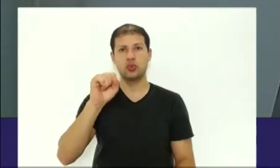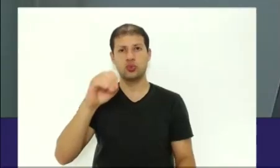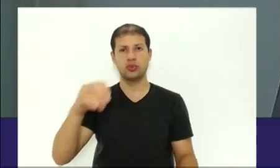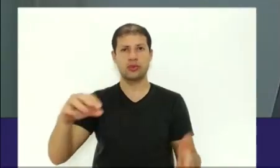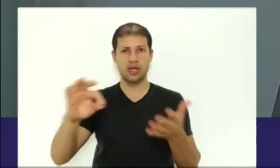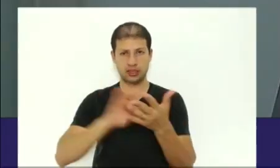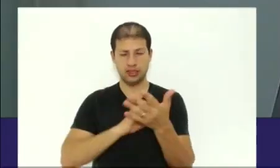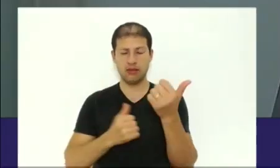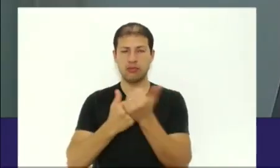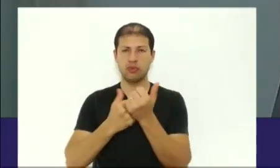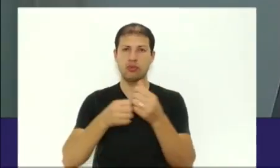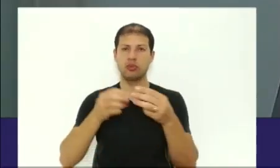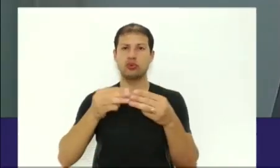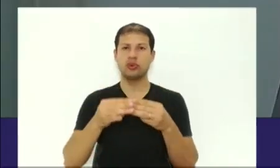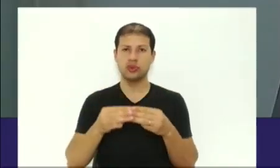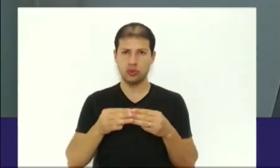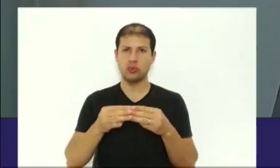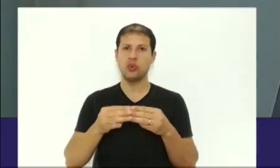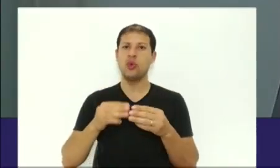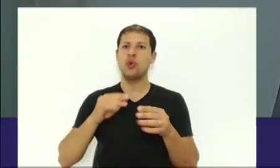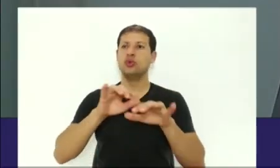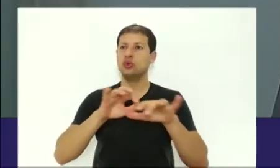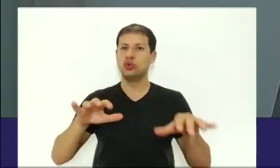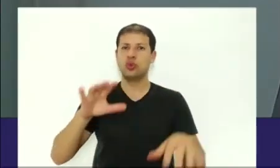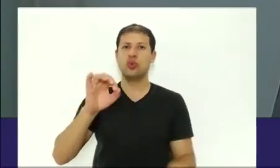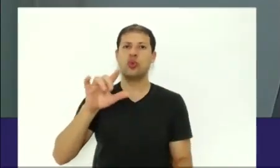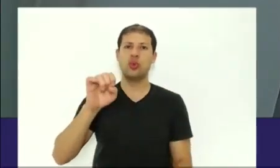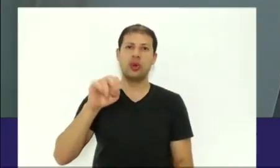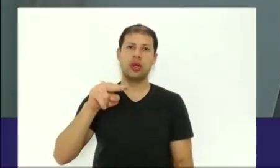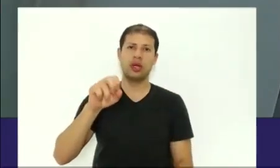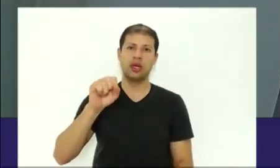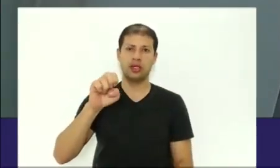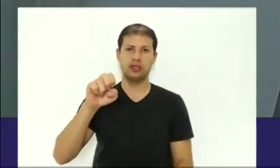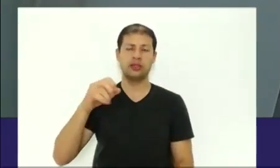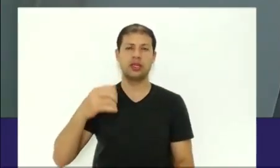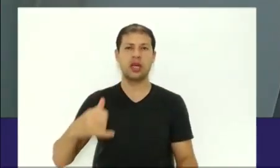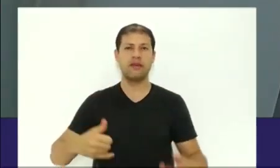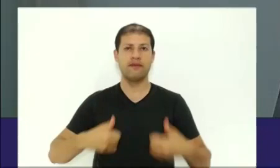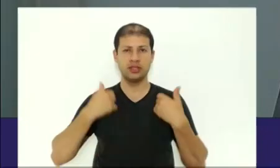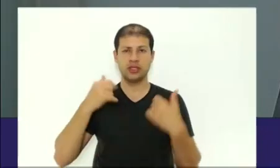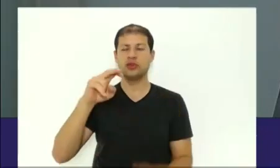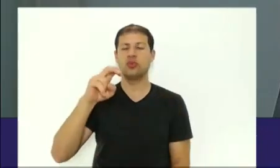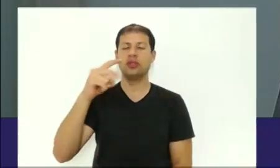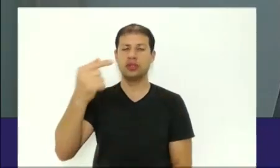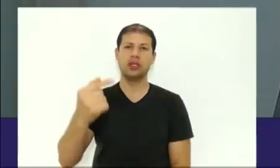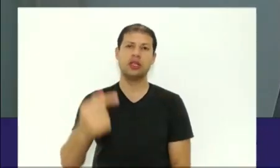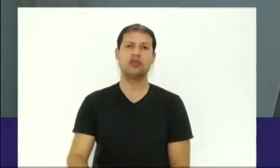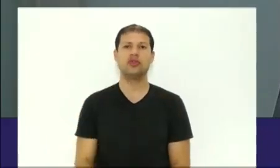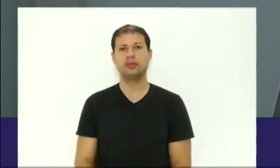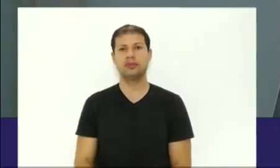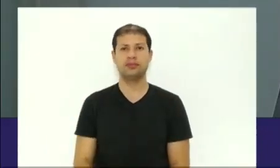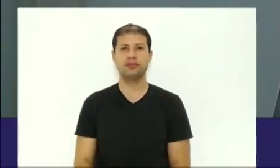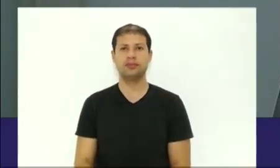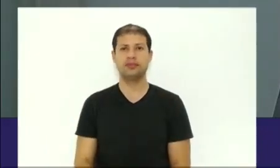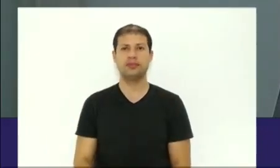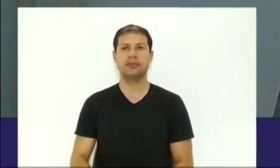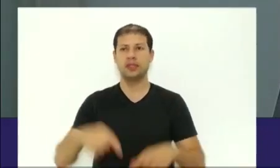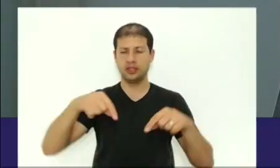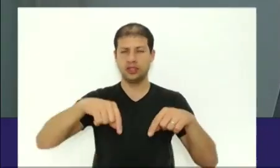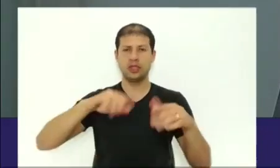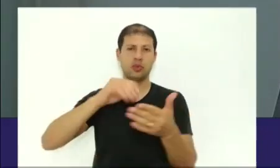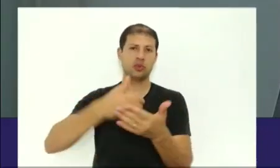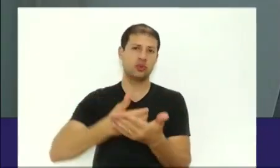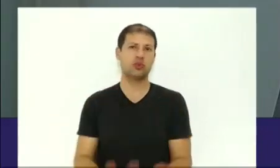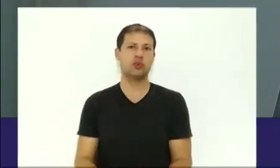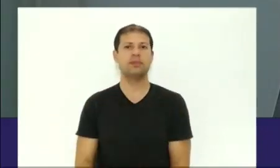essa moção ao escritório Colense Advogados pela sua comemoração dos 57 anos de atividade aqui no nosso município de